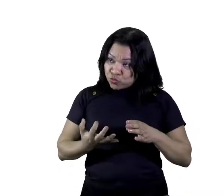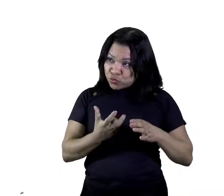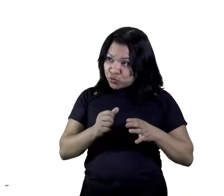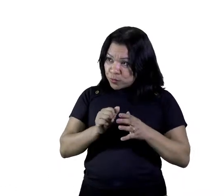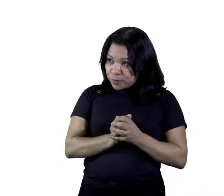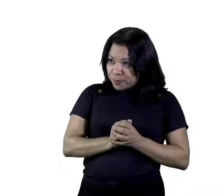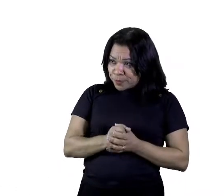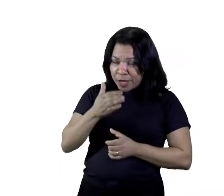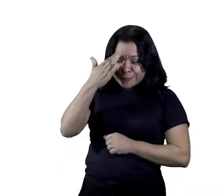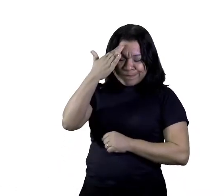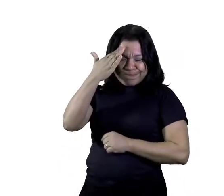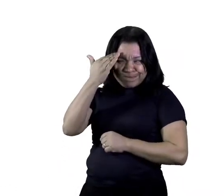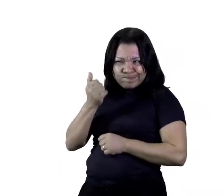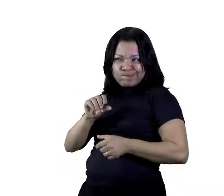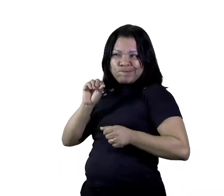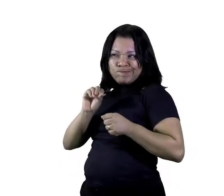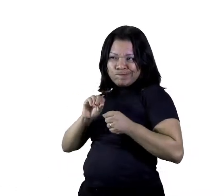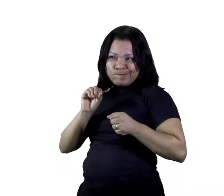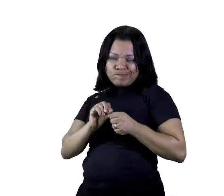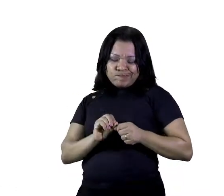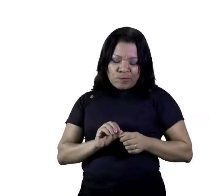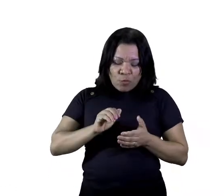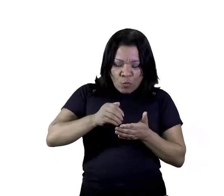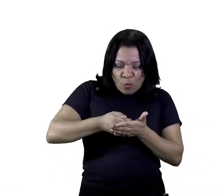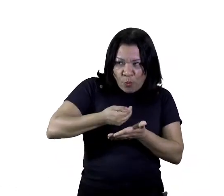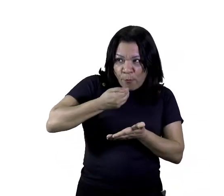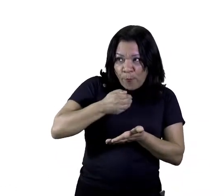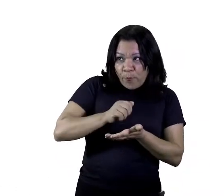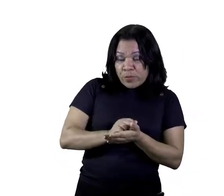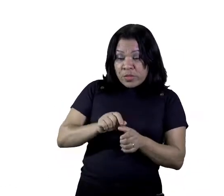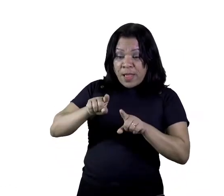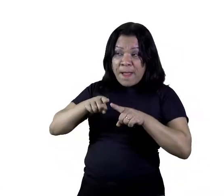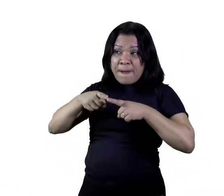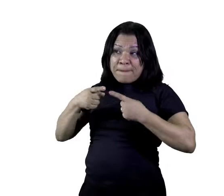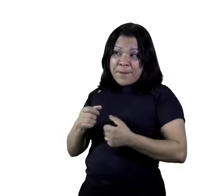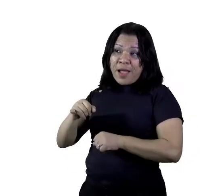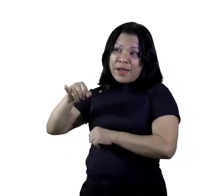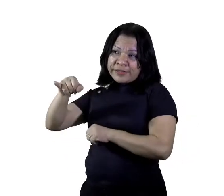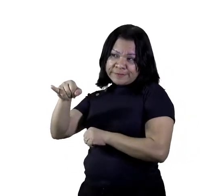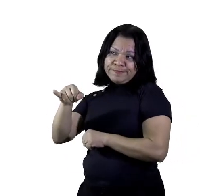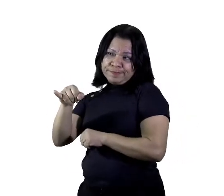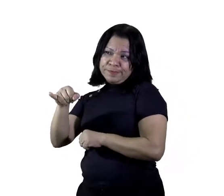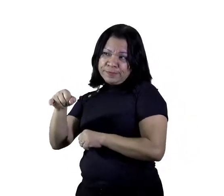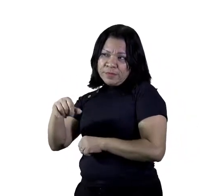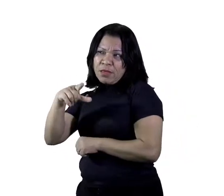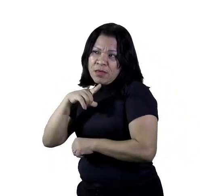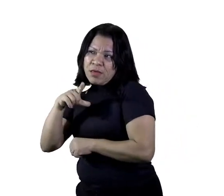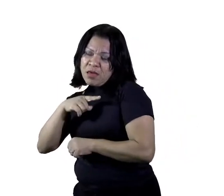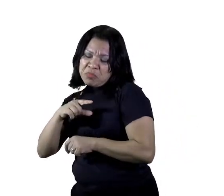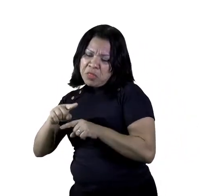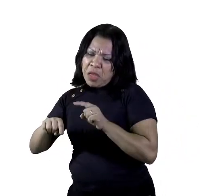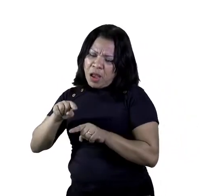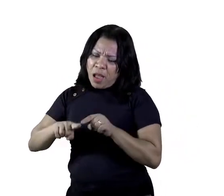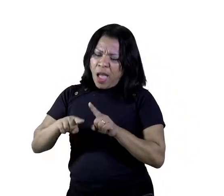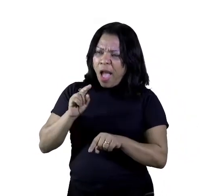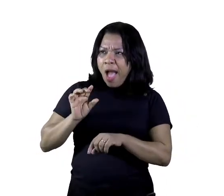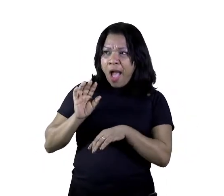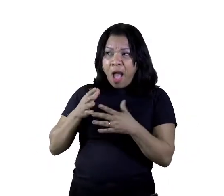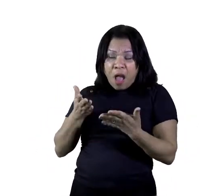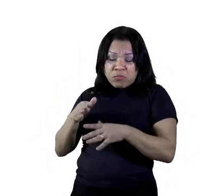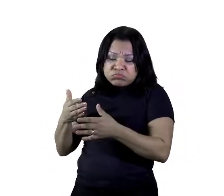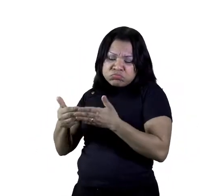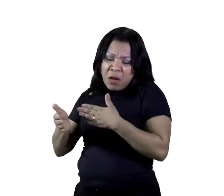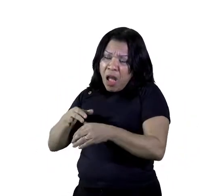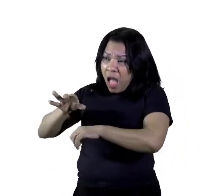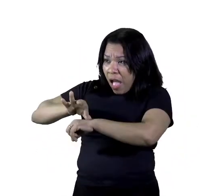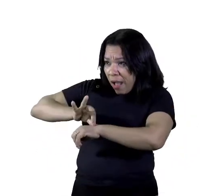uma sopa, mas se vocês tiverem algo para engrossá-las, como pedaços de carne,